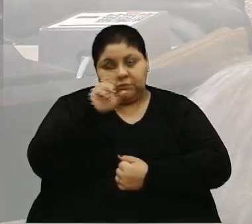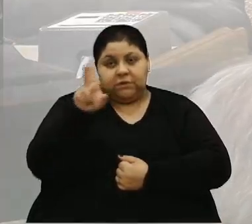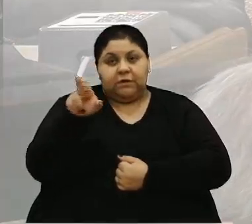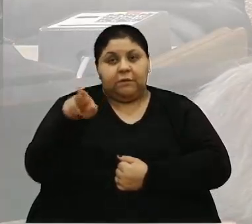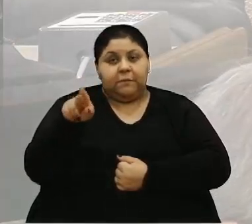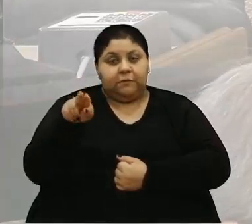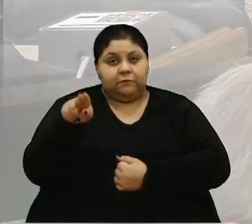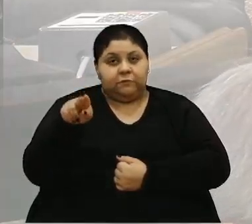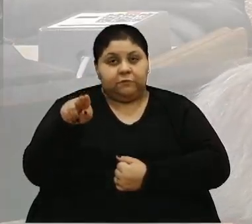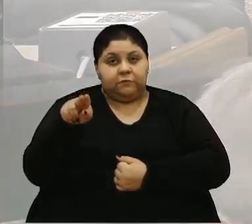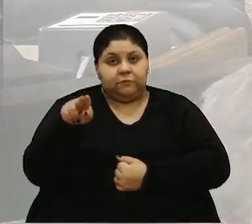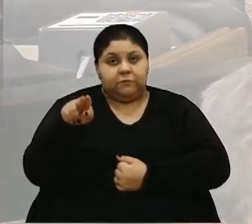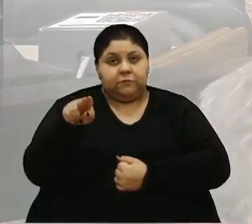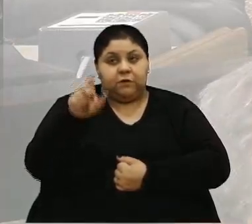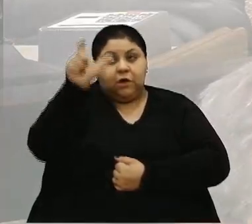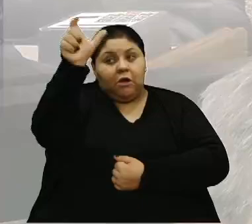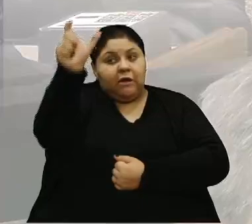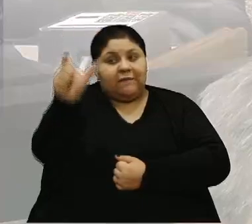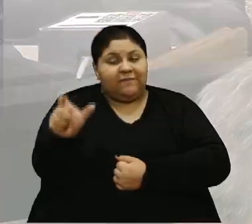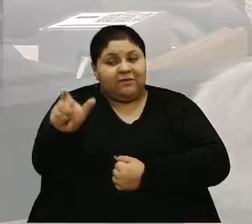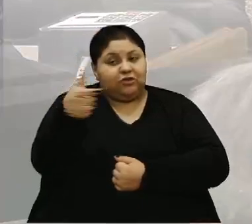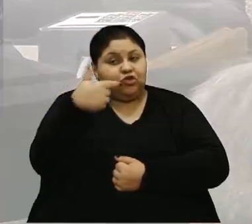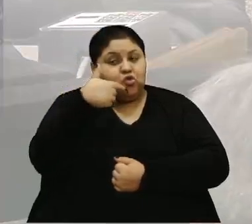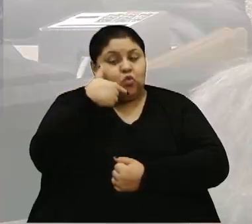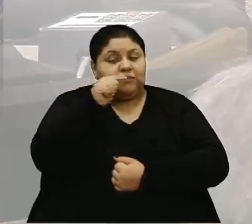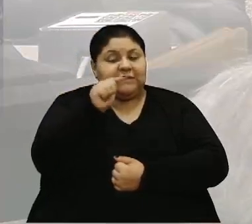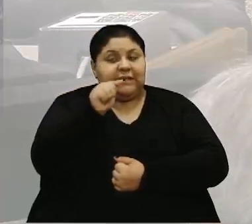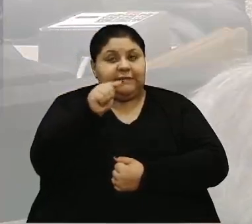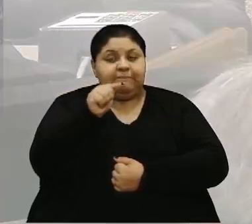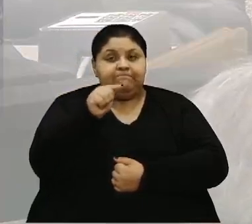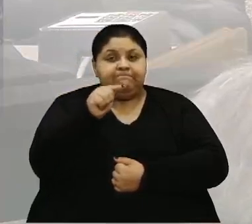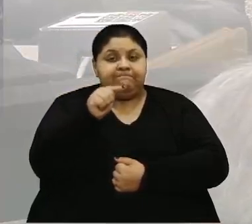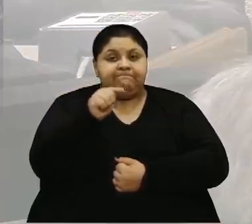irmãos, pessoas que não conseguem mais